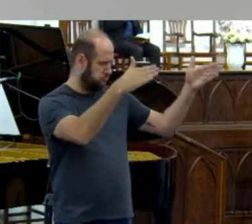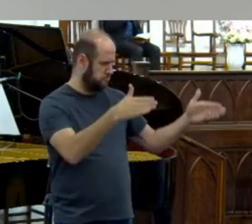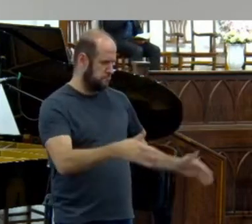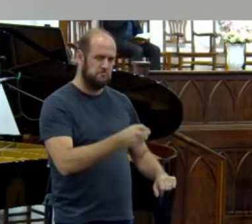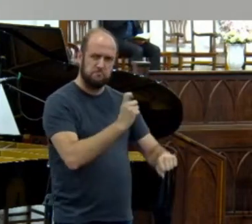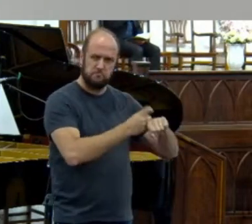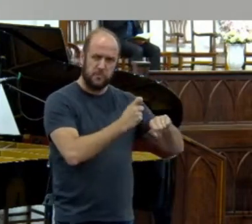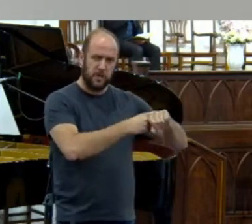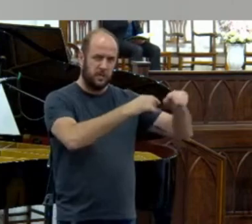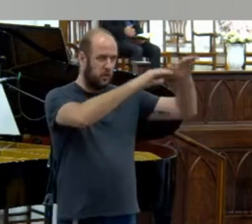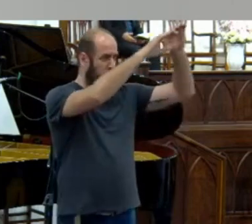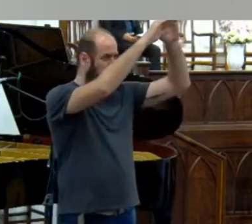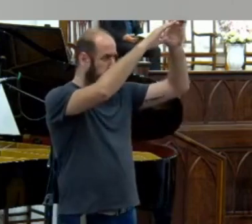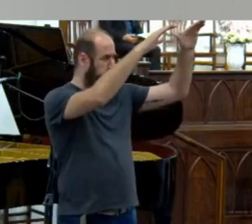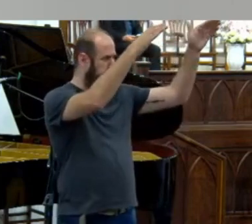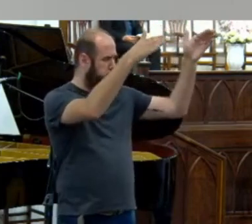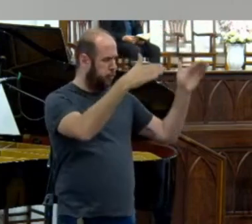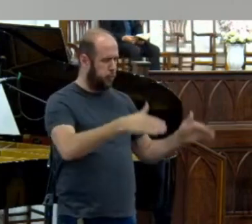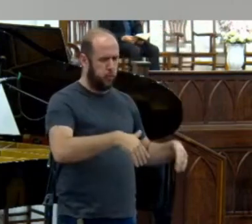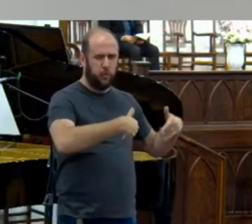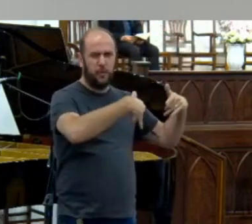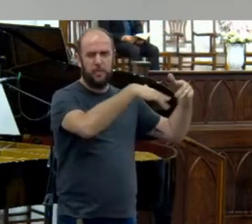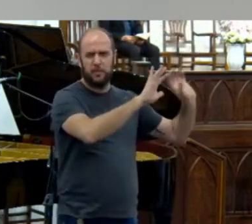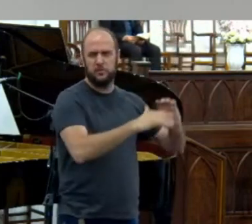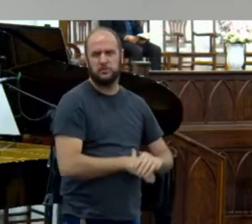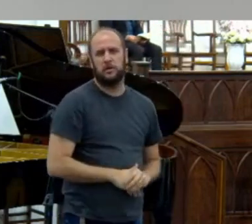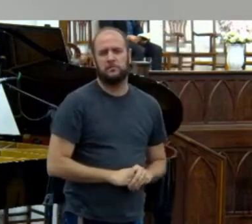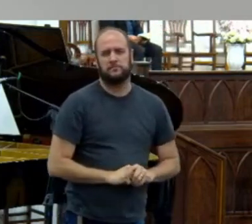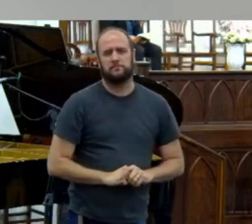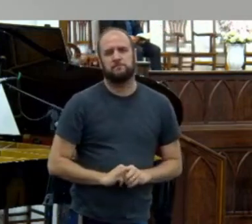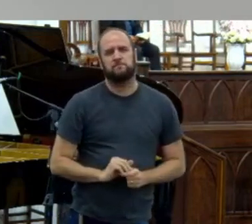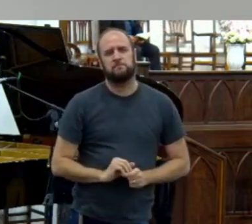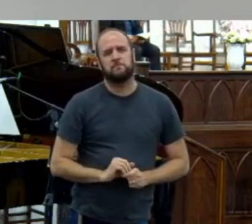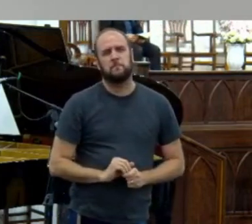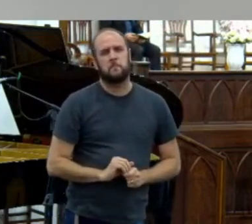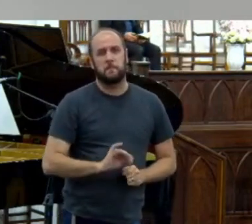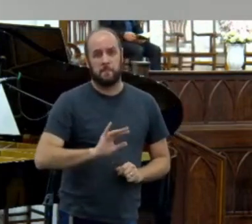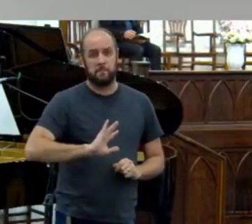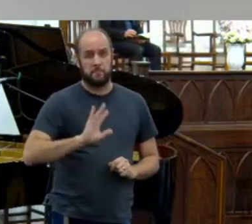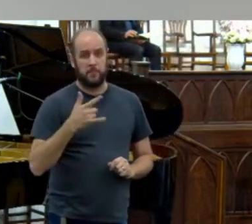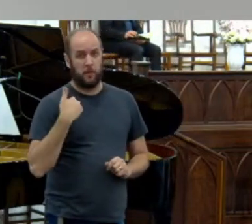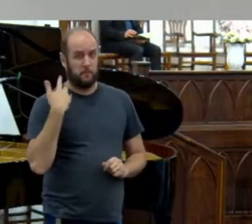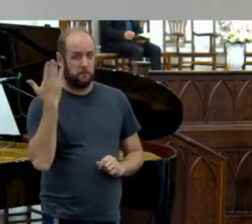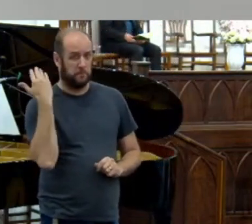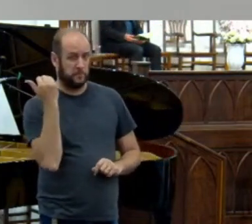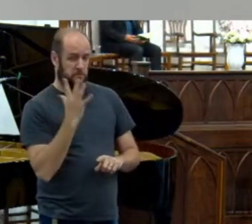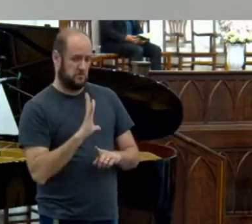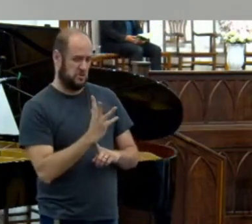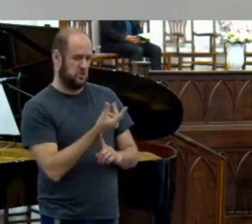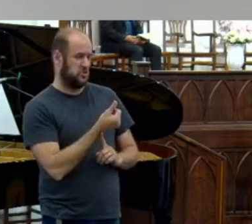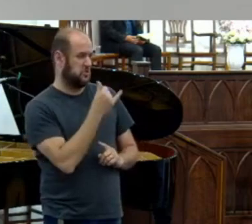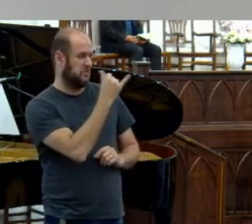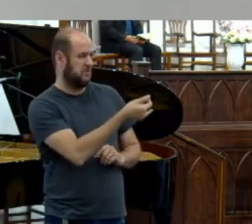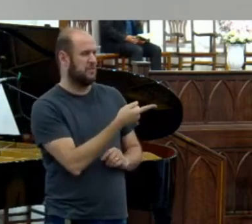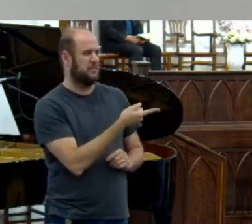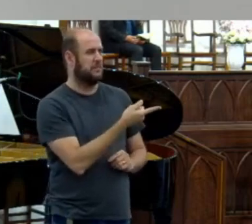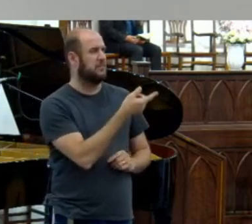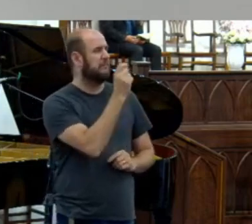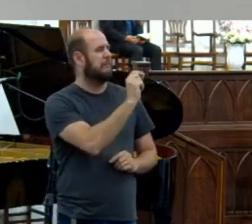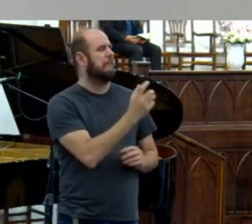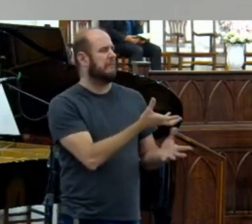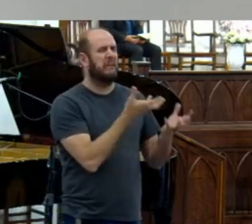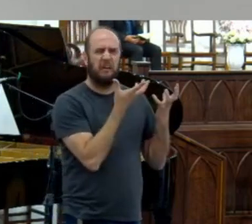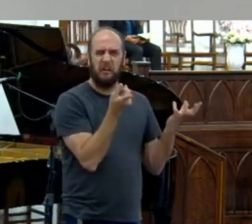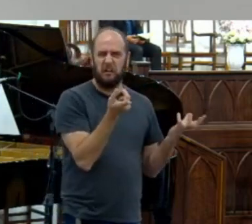estava abandonado, um bloco da qual a maioria dos artistas diria: quem precisa desse pedaço